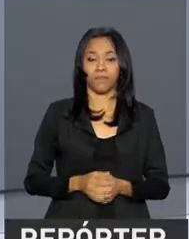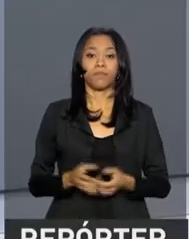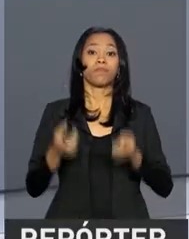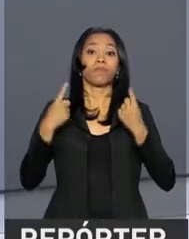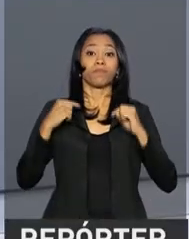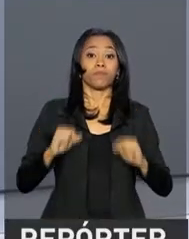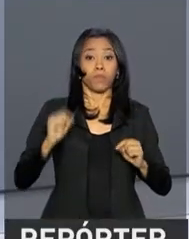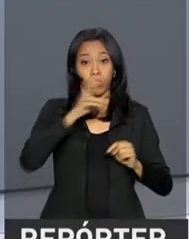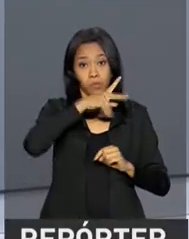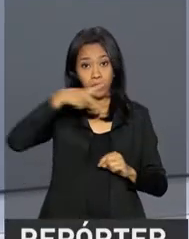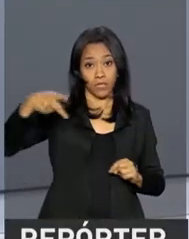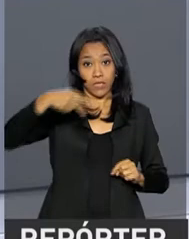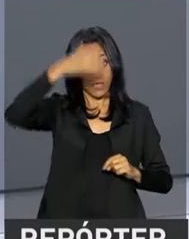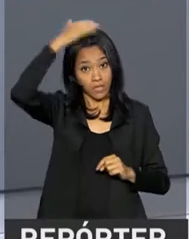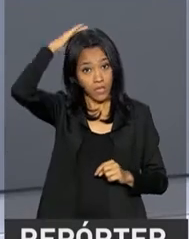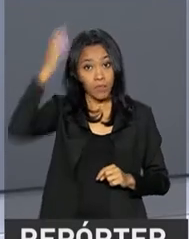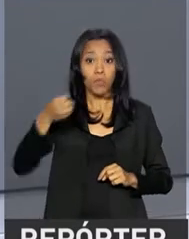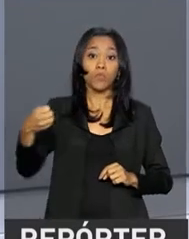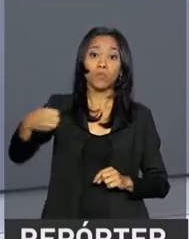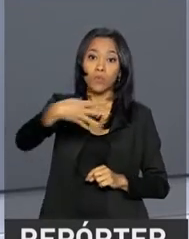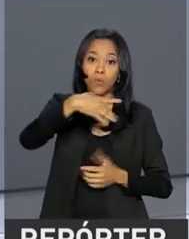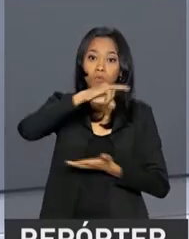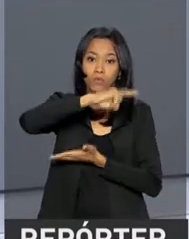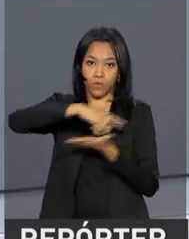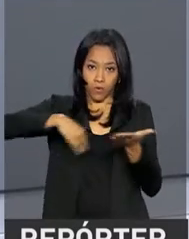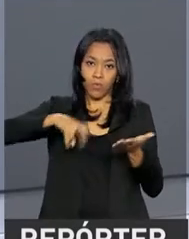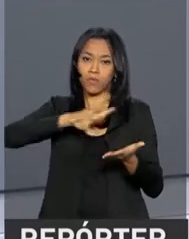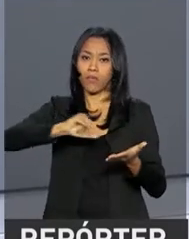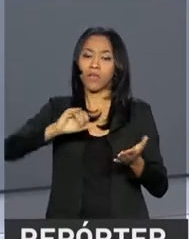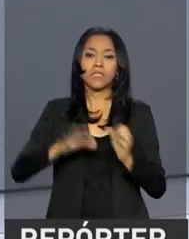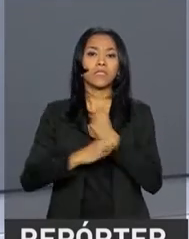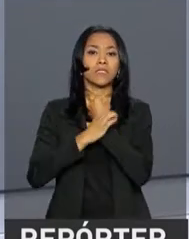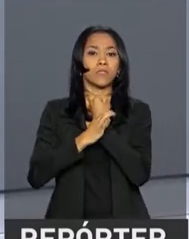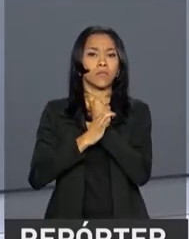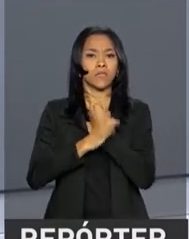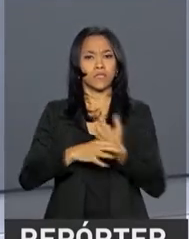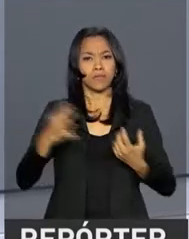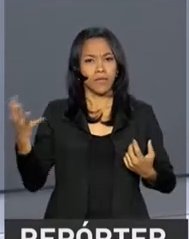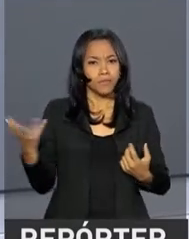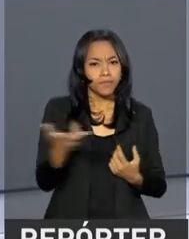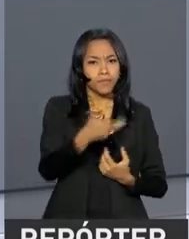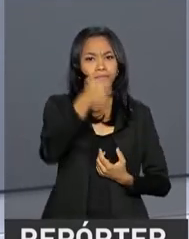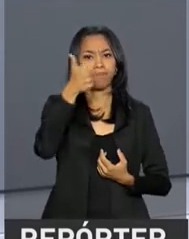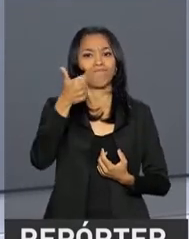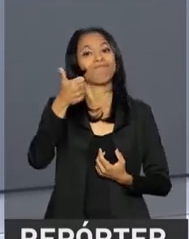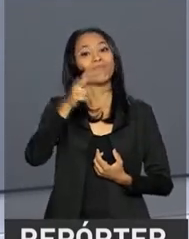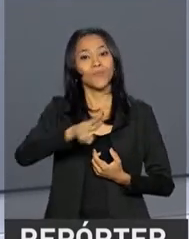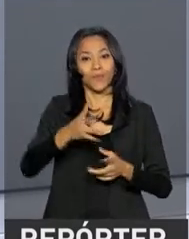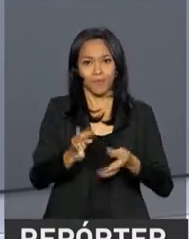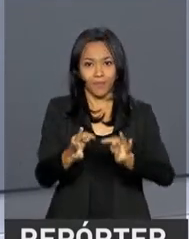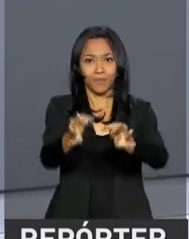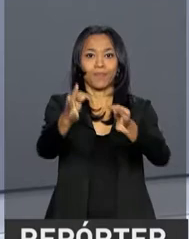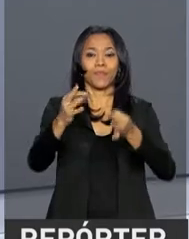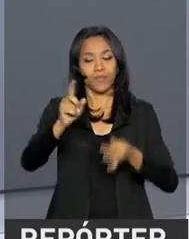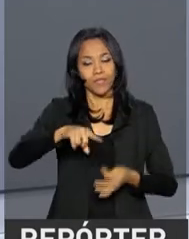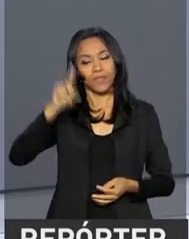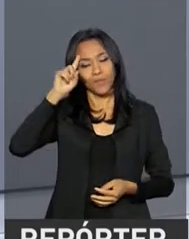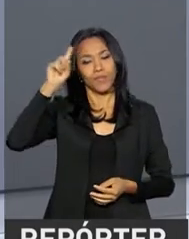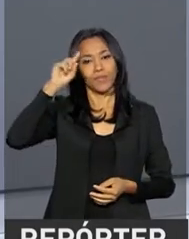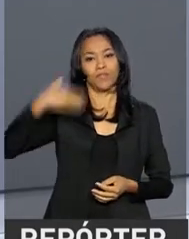o presidente michel temer um novo documento vai gerar segurança praticidade modernidade e fará parte do cotidiano